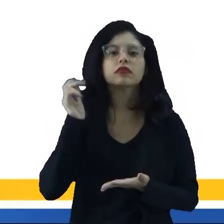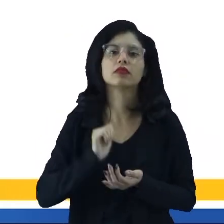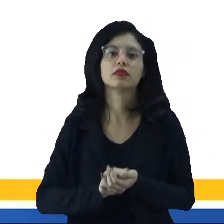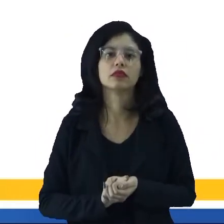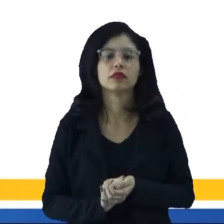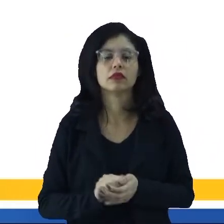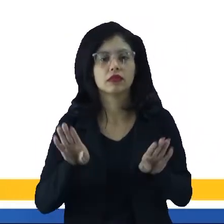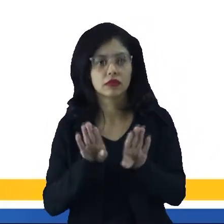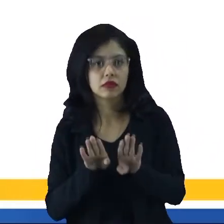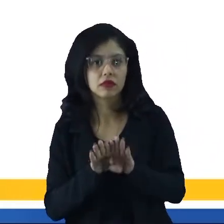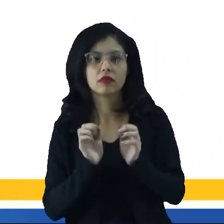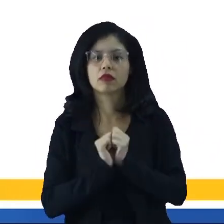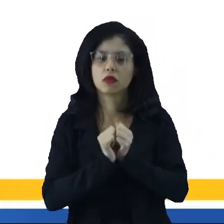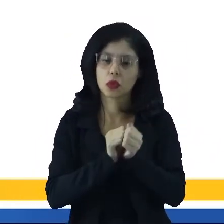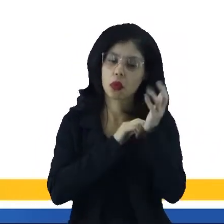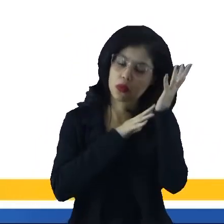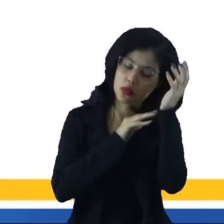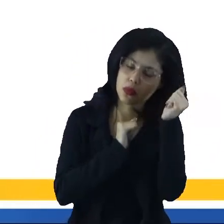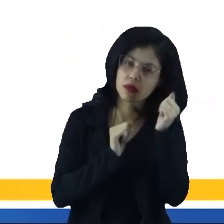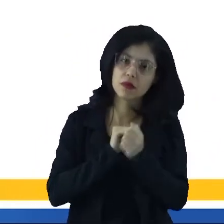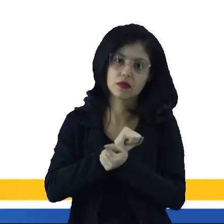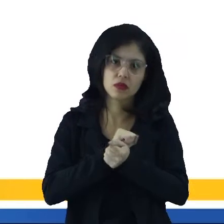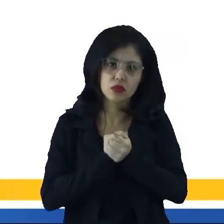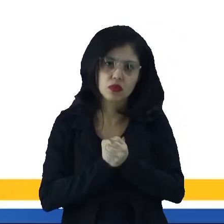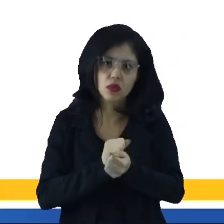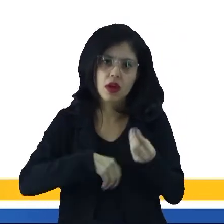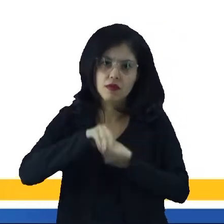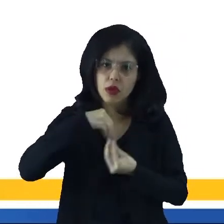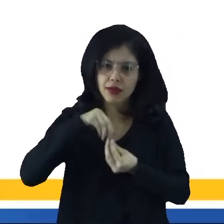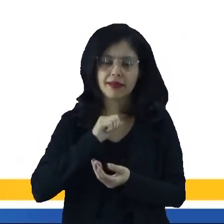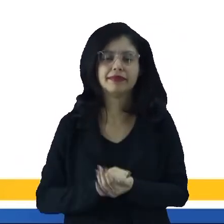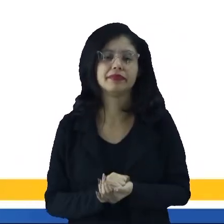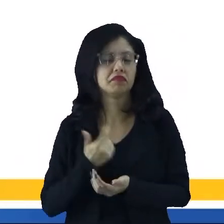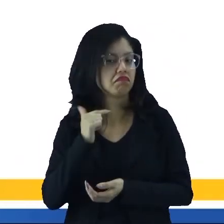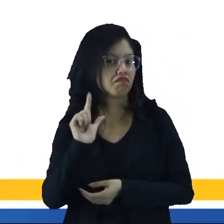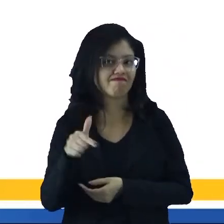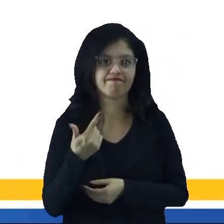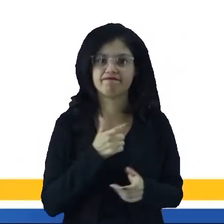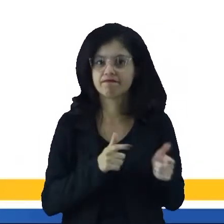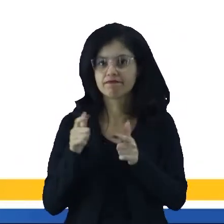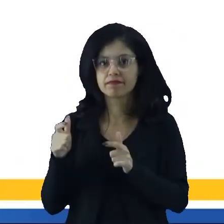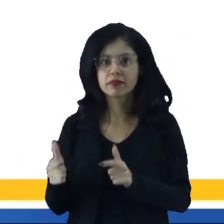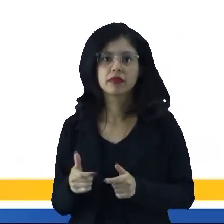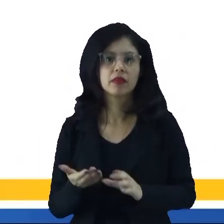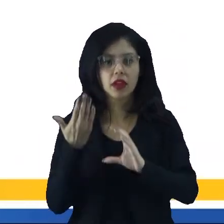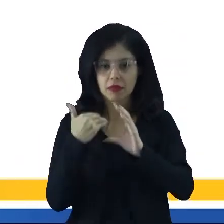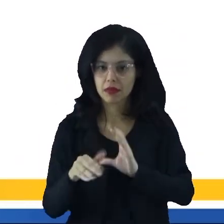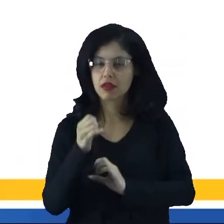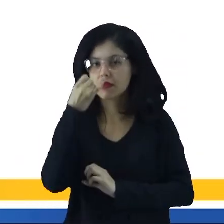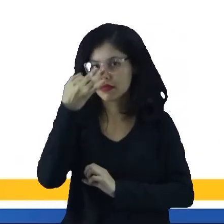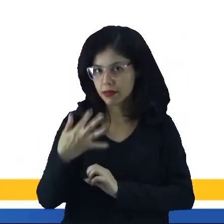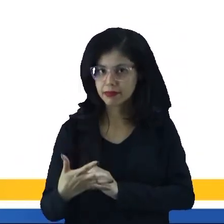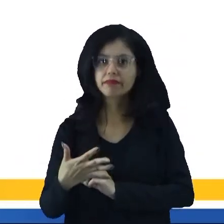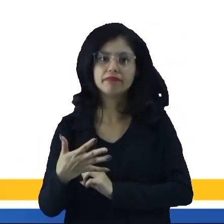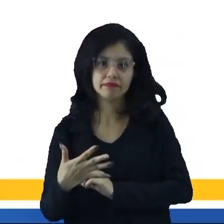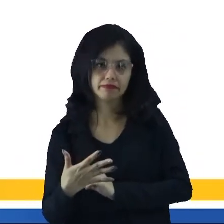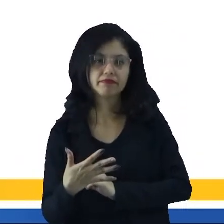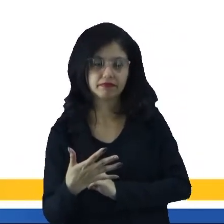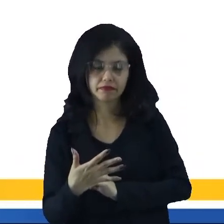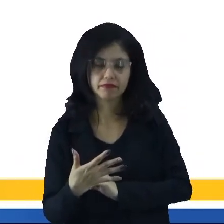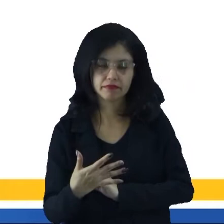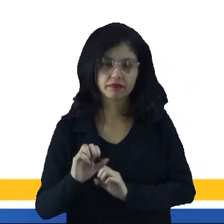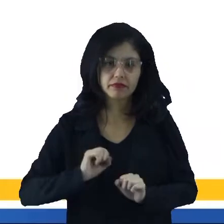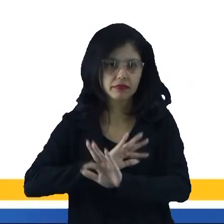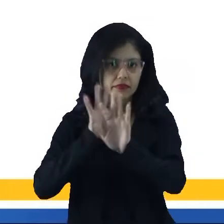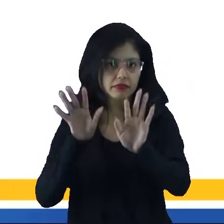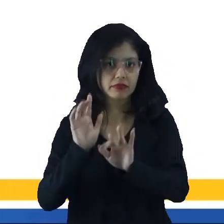também, ali dormindo, todo mundo junto, que não tenha talvez outro espaço, pelo que deixa a mensagem aí, ela nos transmite também, deixa